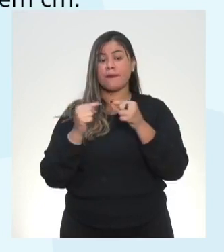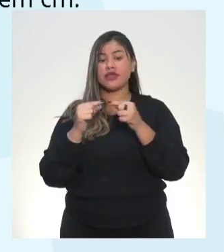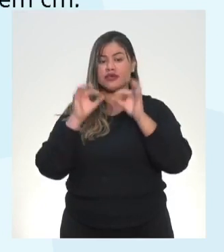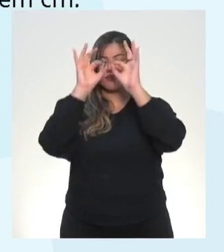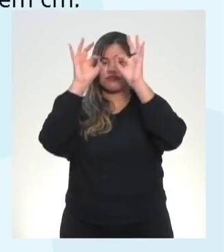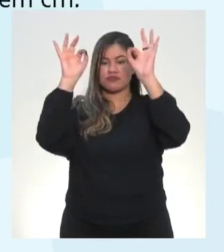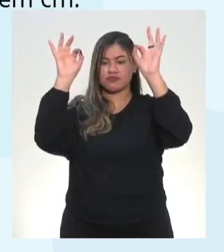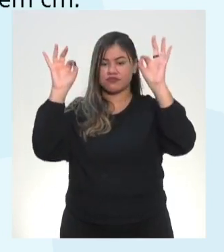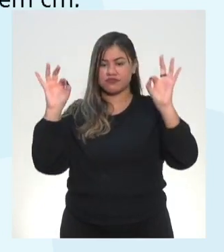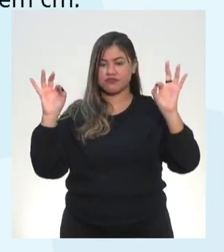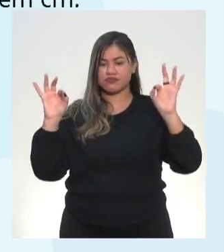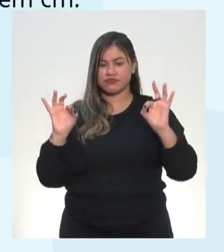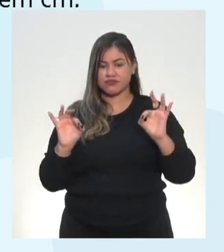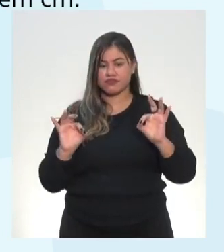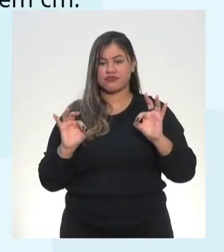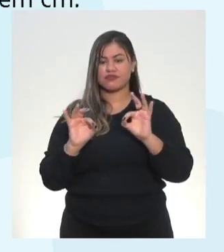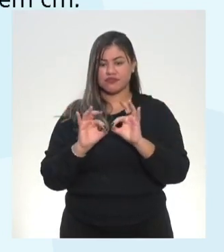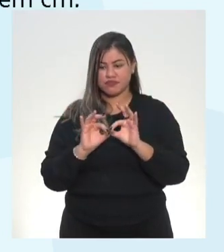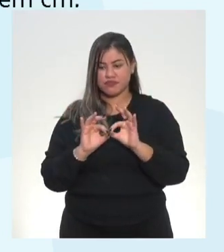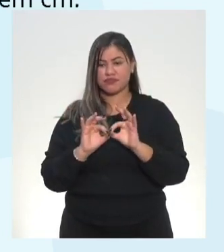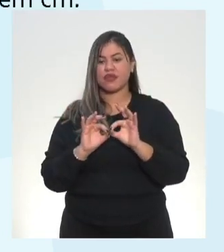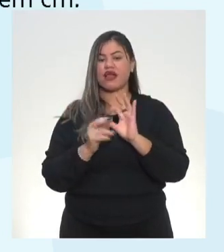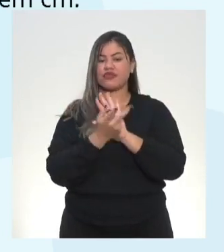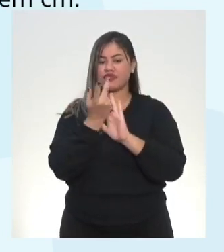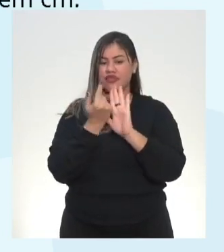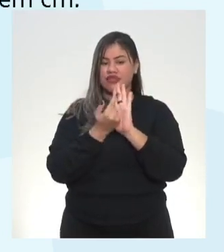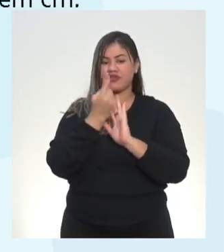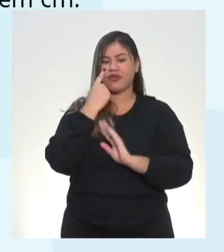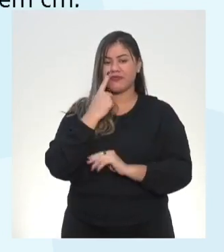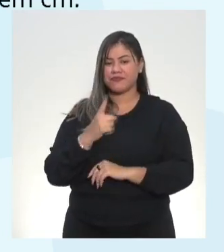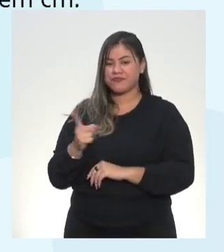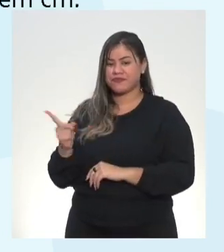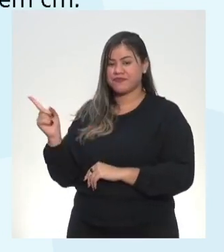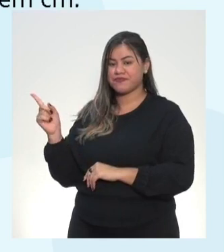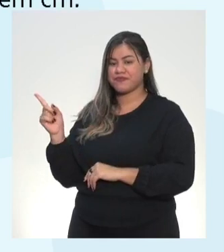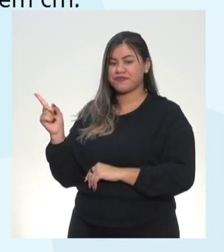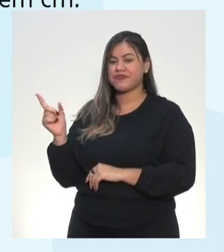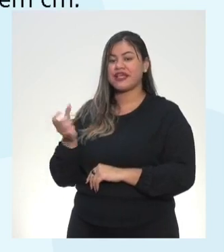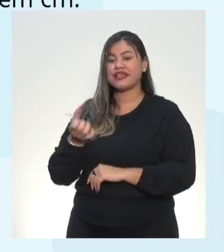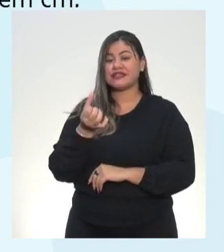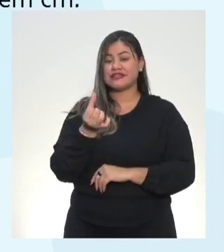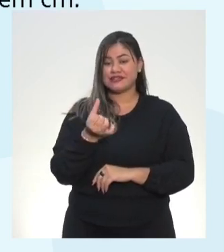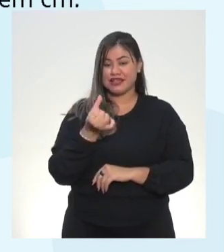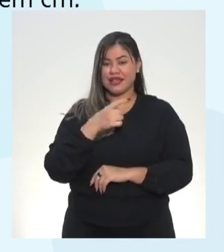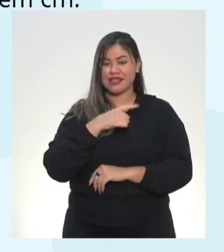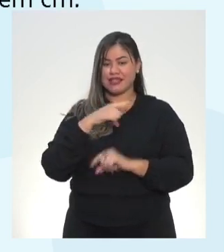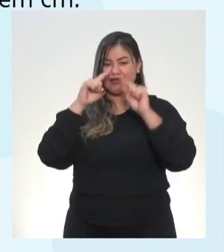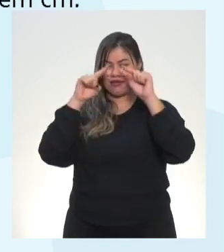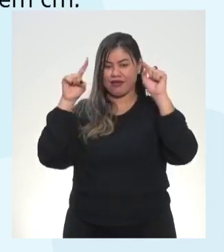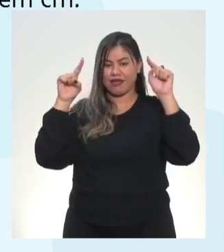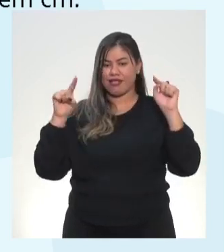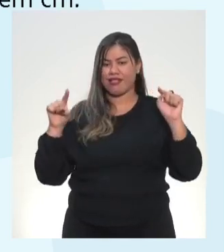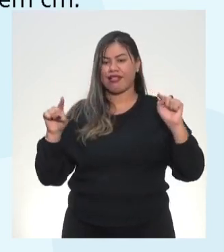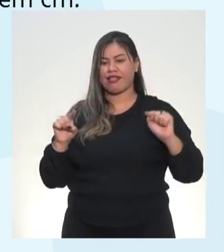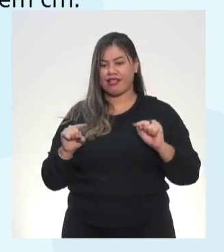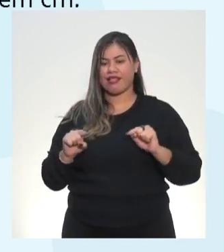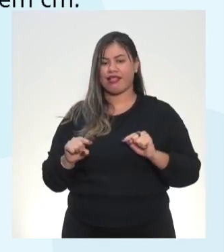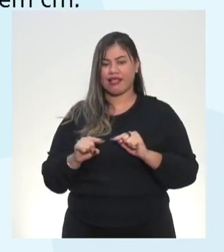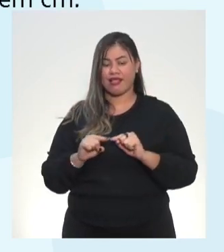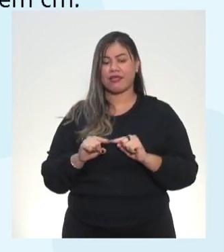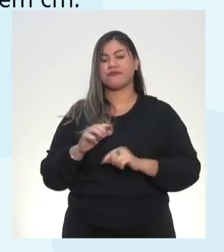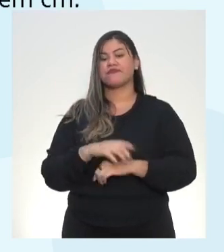razão de semelhança estabelecida entre essas figuras. Vocês devem ter notado que eu falei bastante sobre razão de